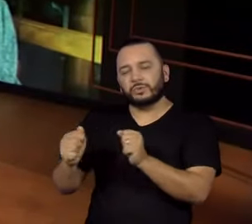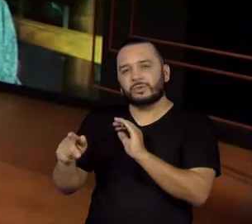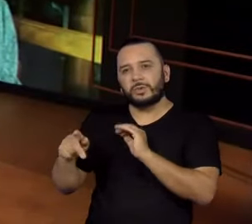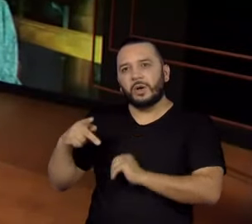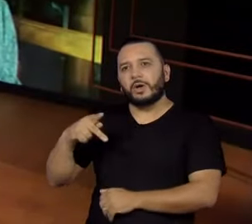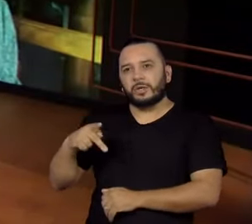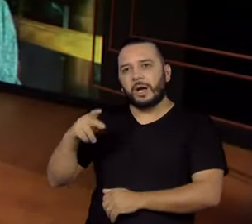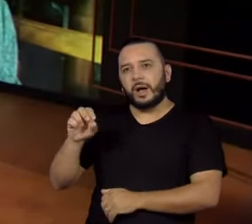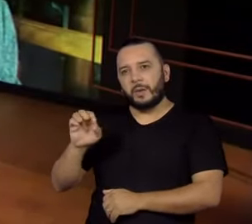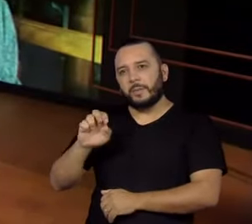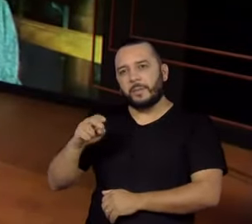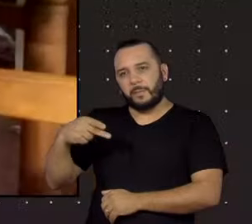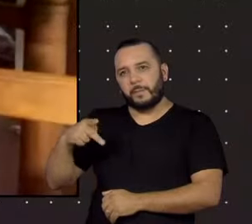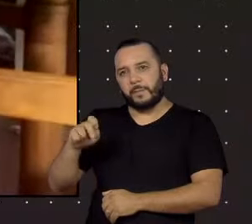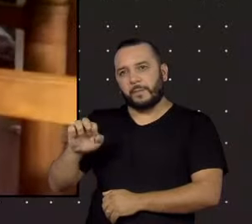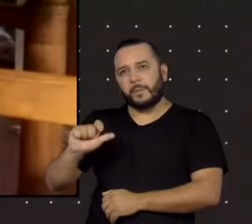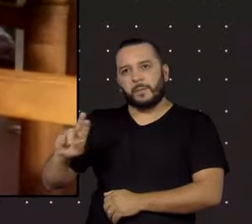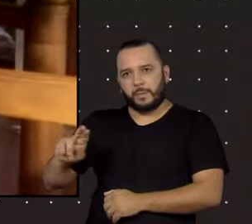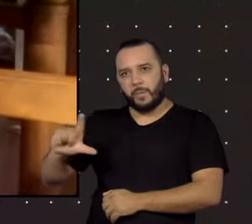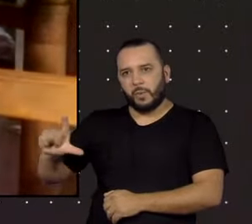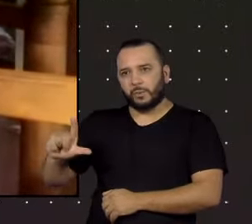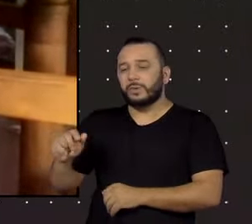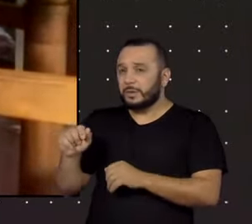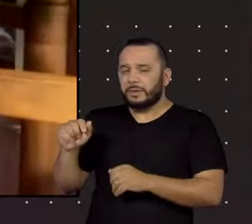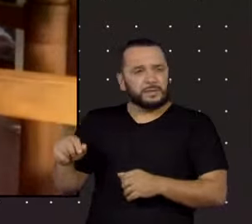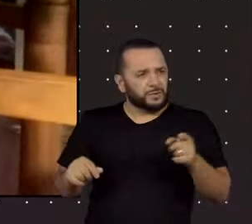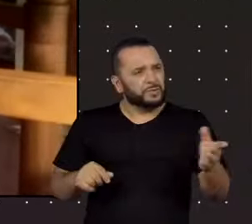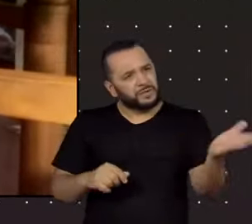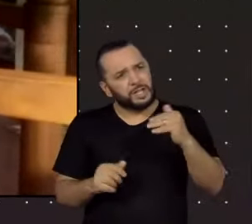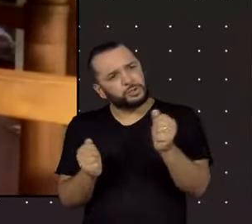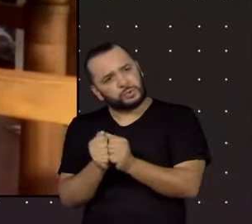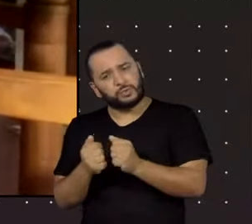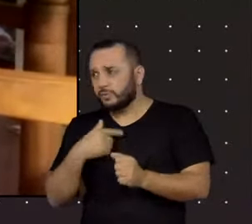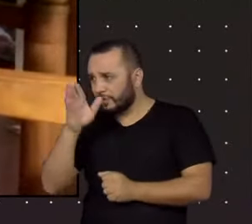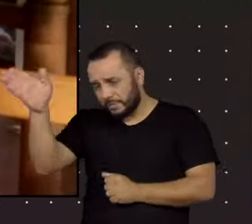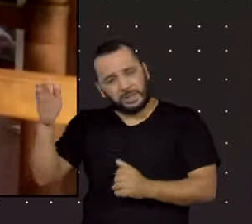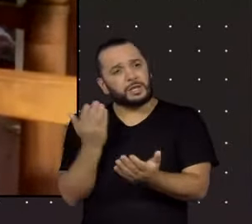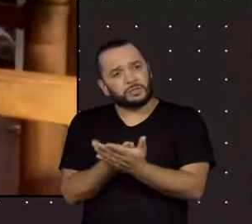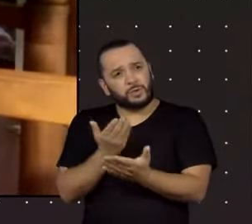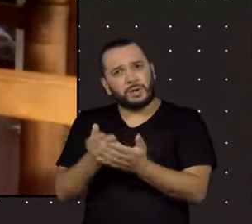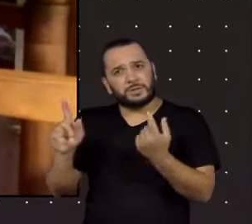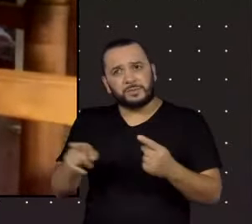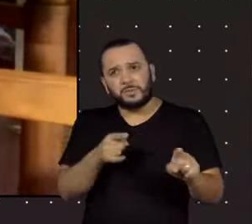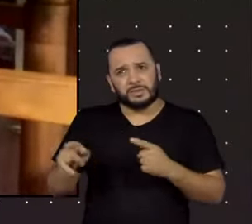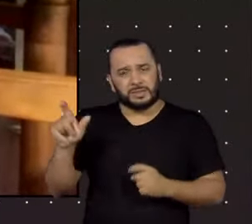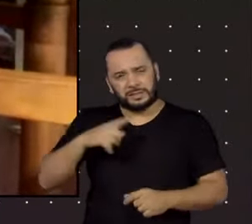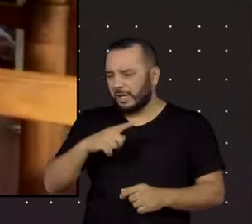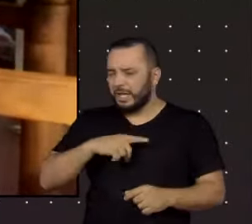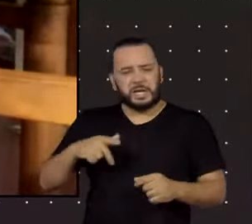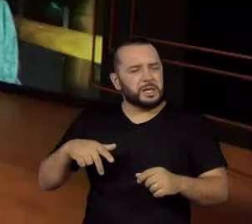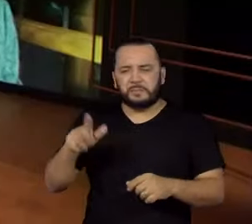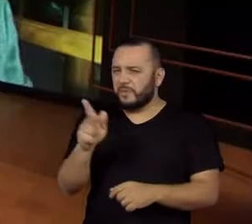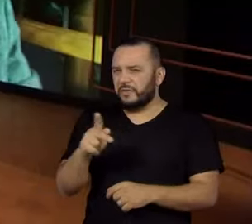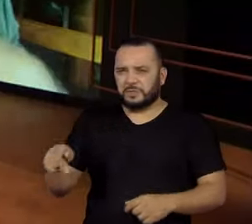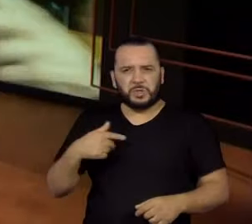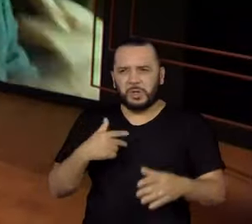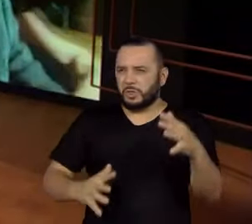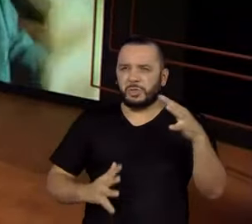uma geração de músicos brasileiros. O Isaac falou, você precisa vir com a gente, estudar lá na Escola Livre de Música, são os melhores professores, o pessoal está